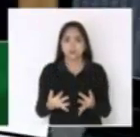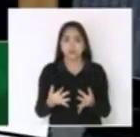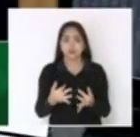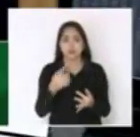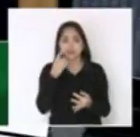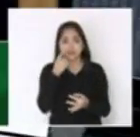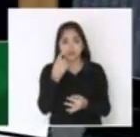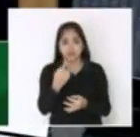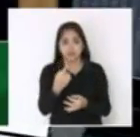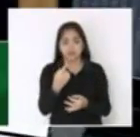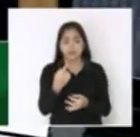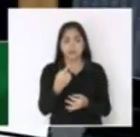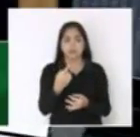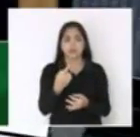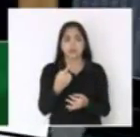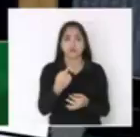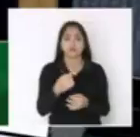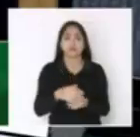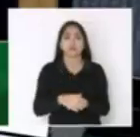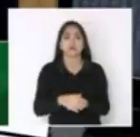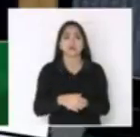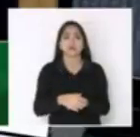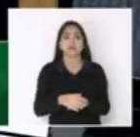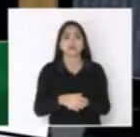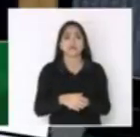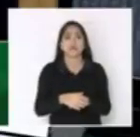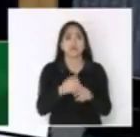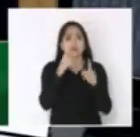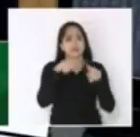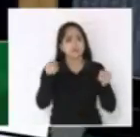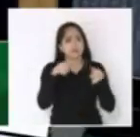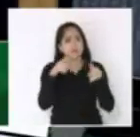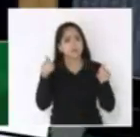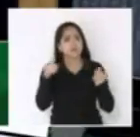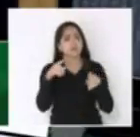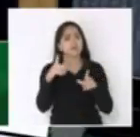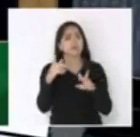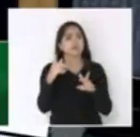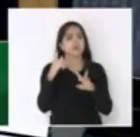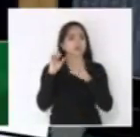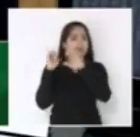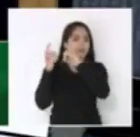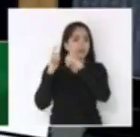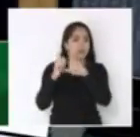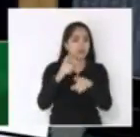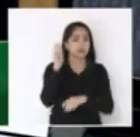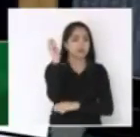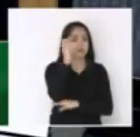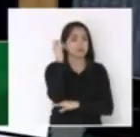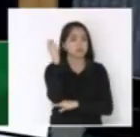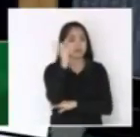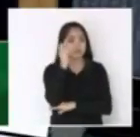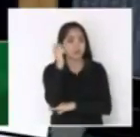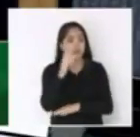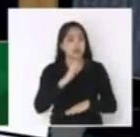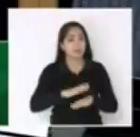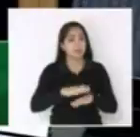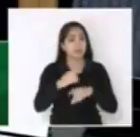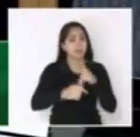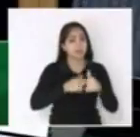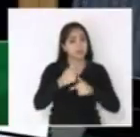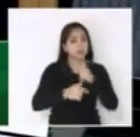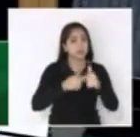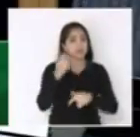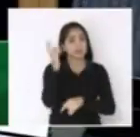deputado Natalino, essa declamação, essas músicas, isso faz parte, né, dessas atividades artísticas e